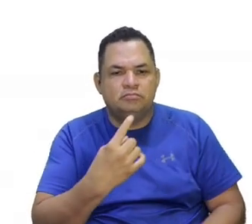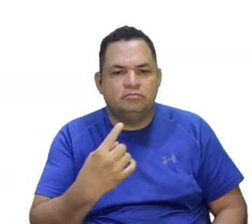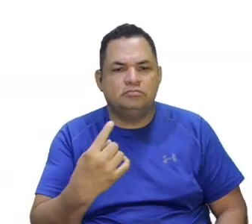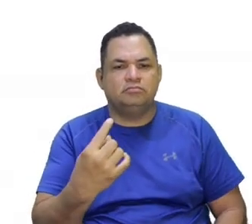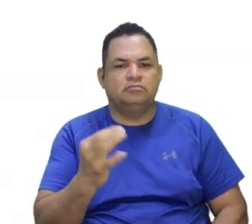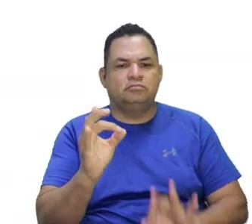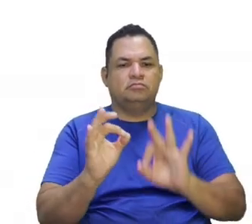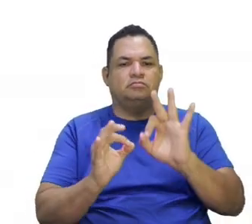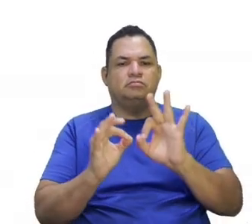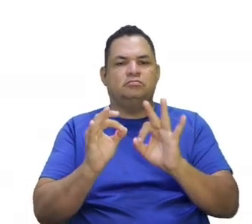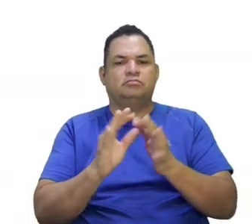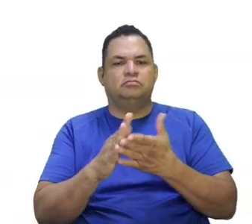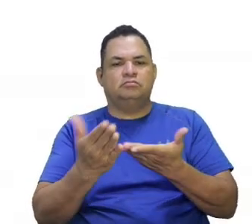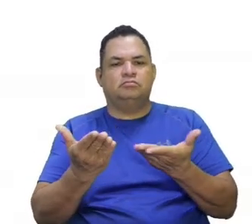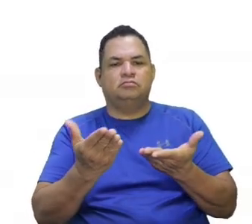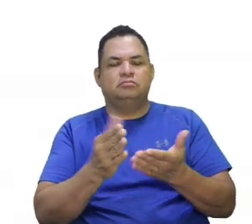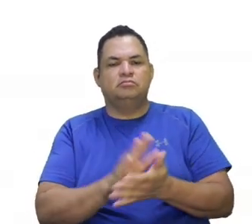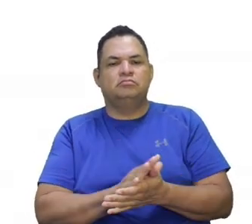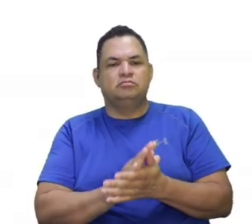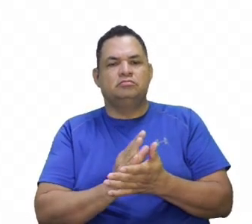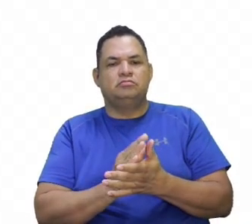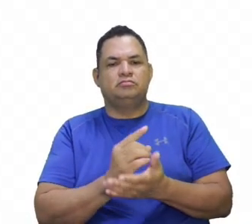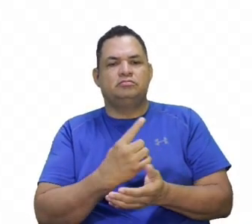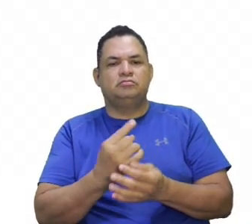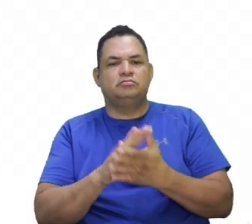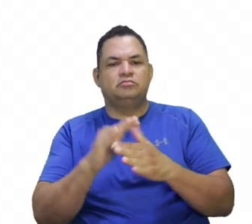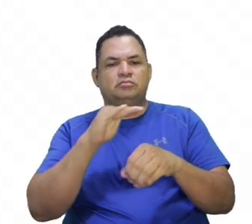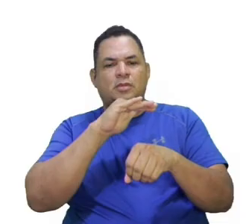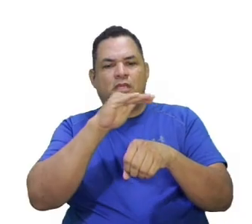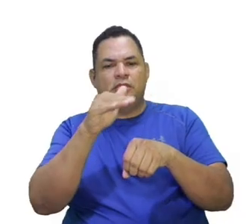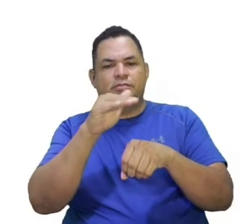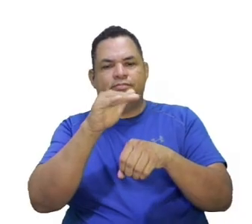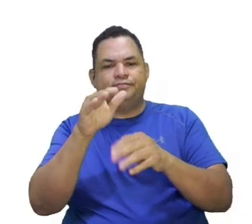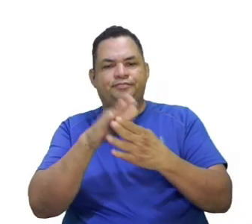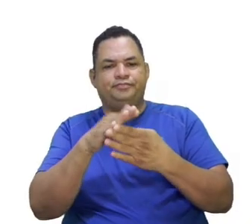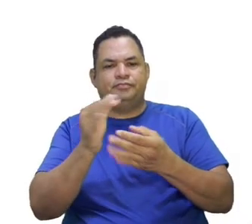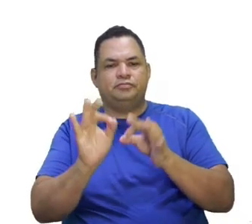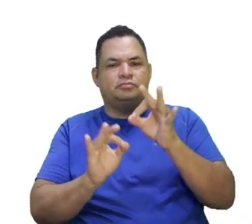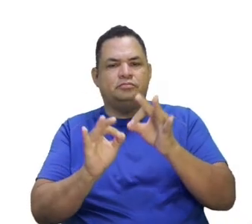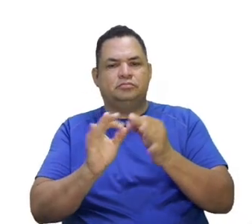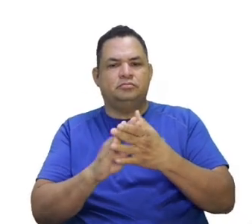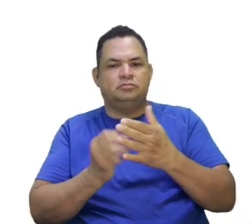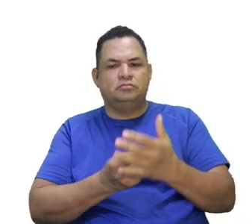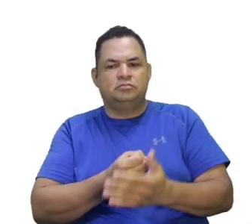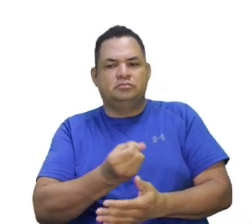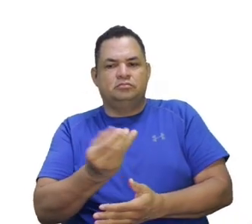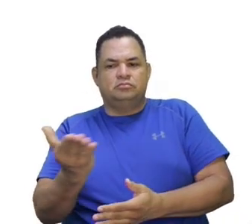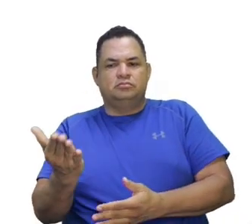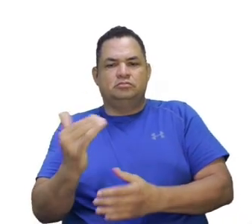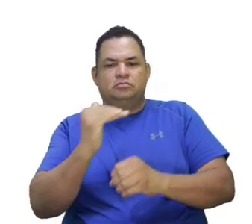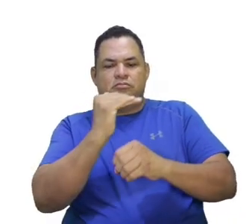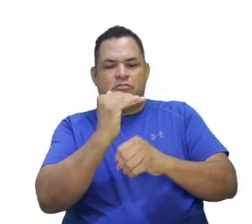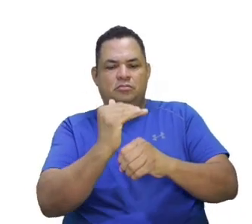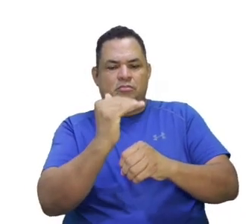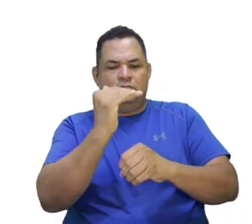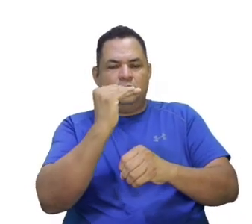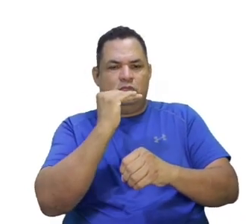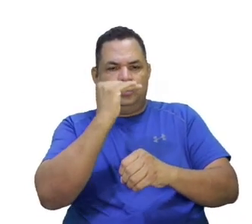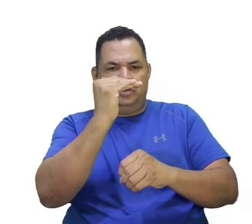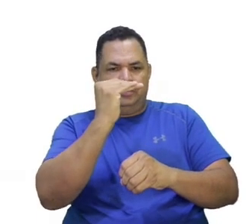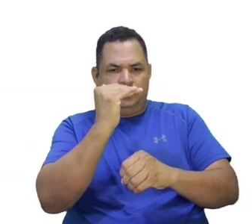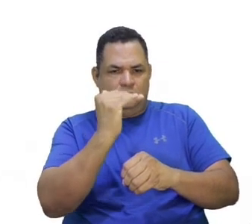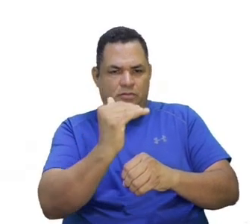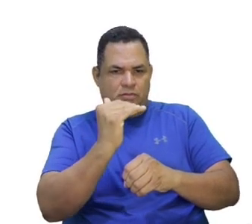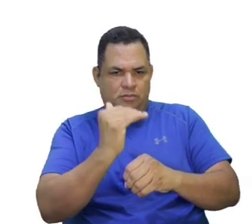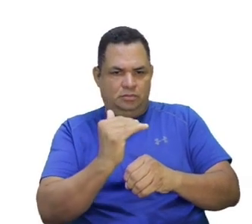vai ter a organização das nossas camadas a partir da quantidade de subníveis que